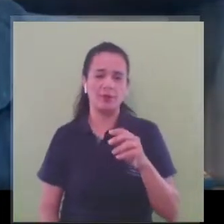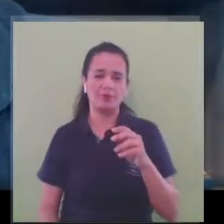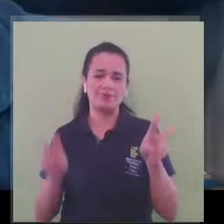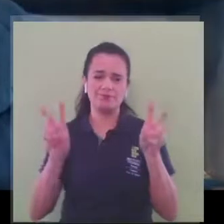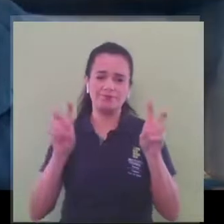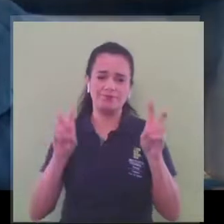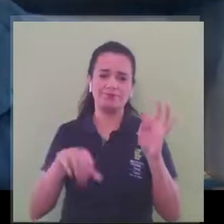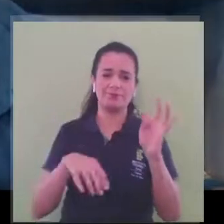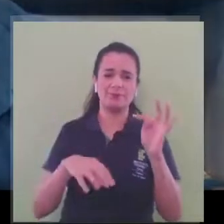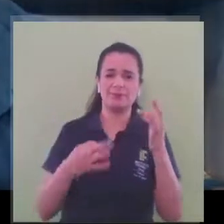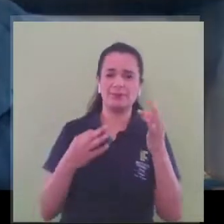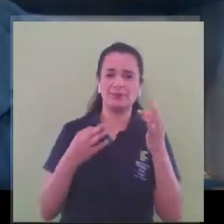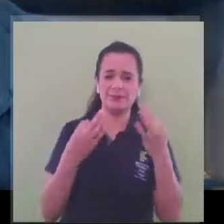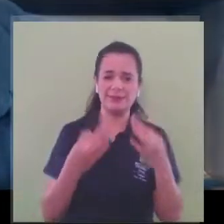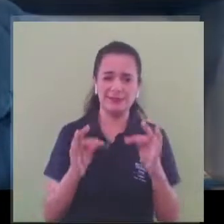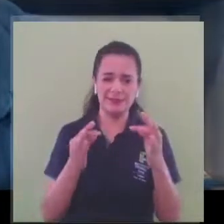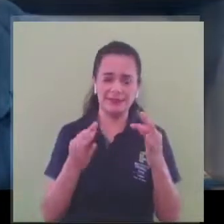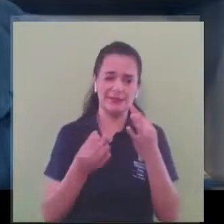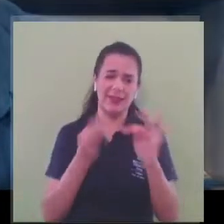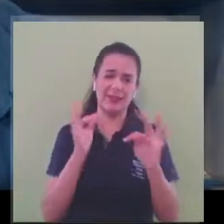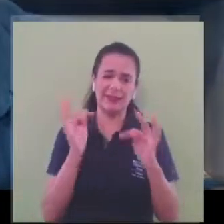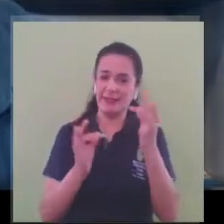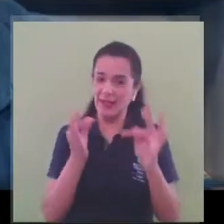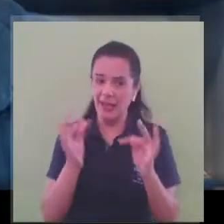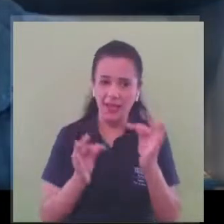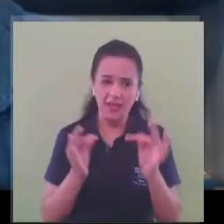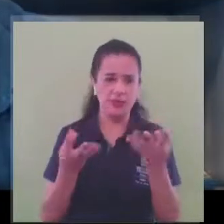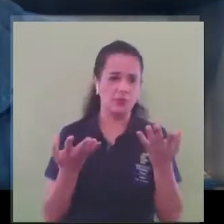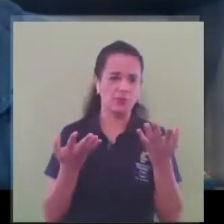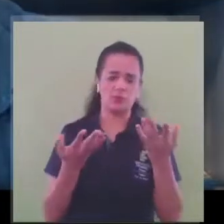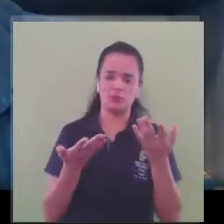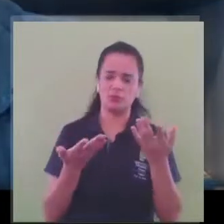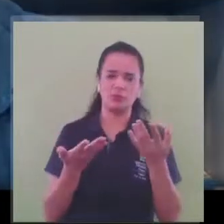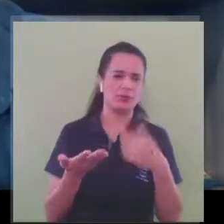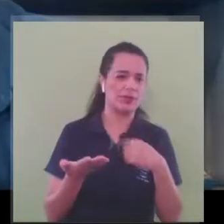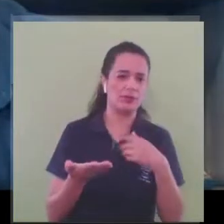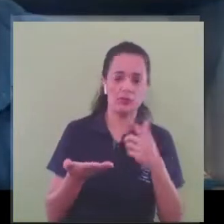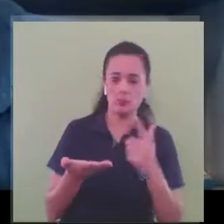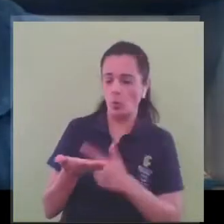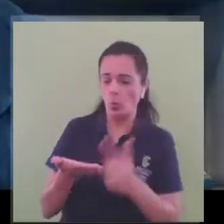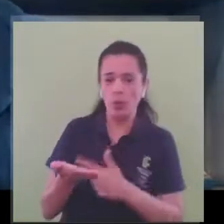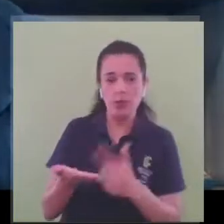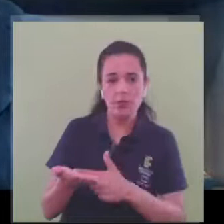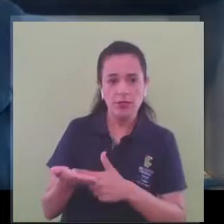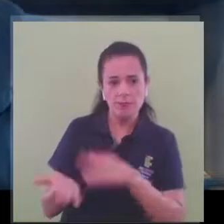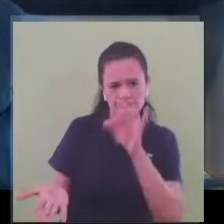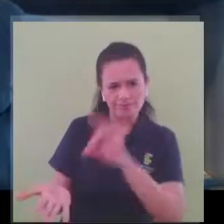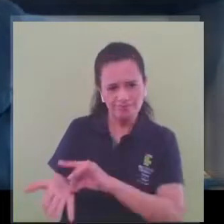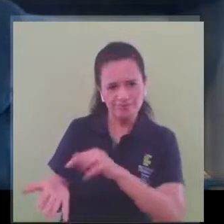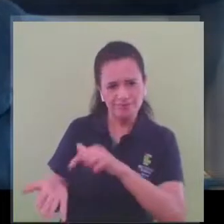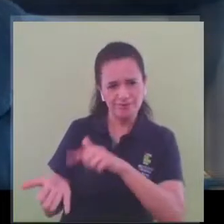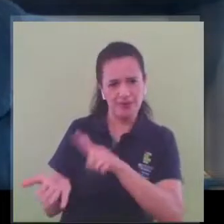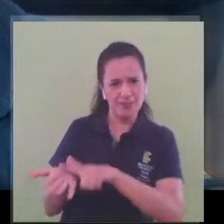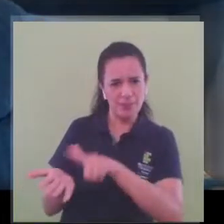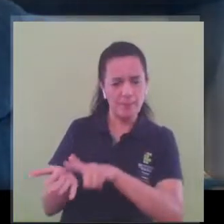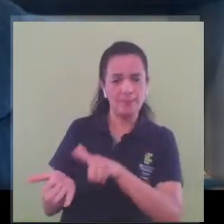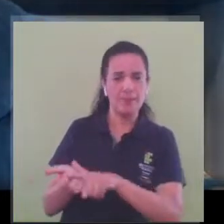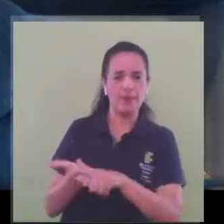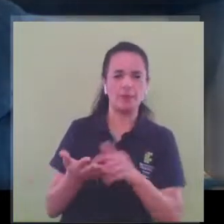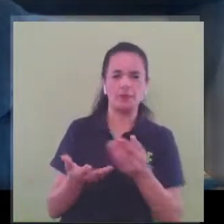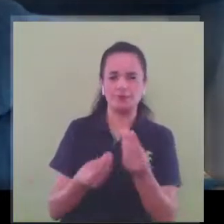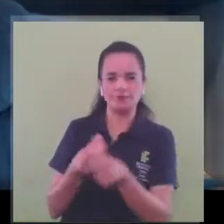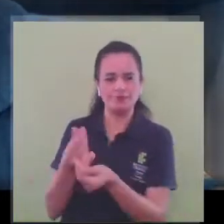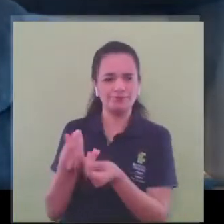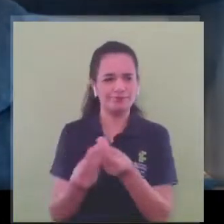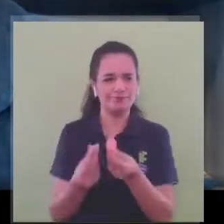de assimilação, né? O livro por si mesmo ele traz uma possibilidade de manuseio do próprio objeto em